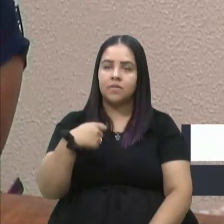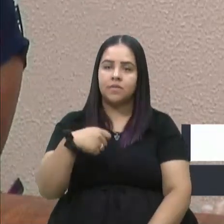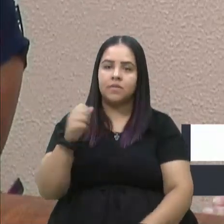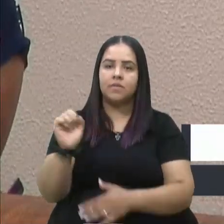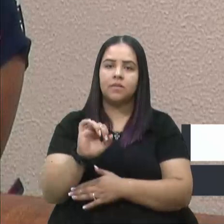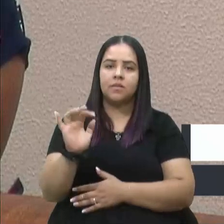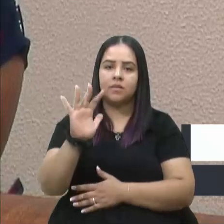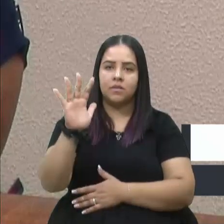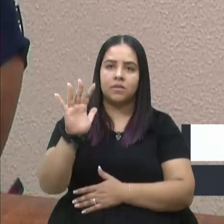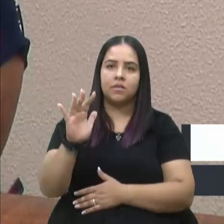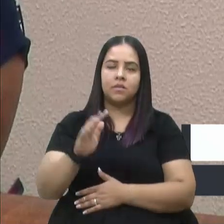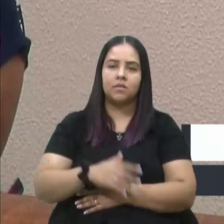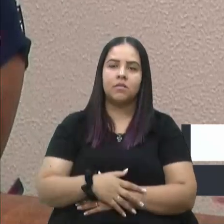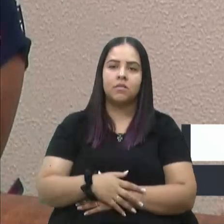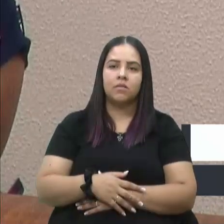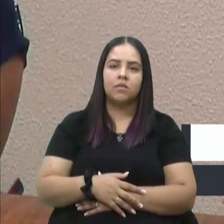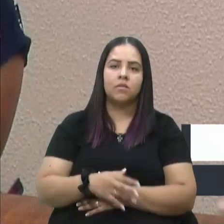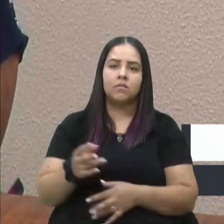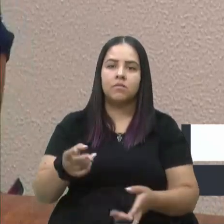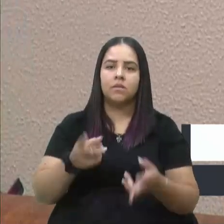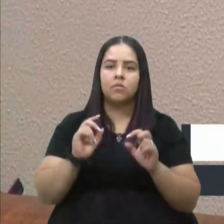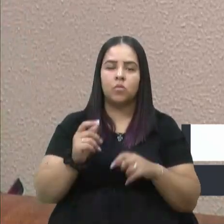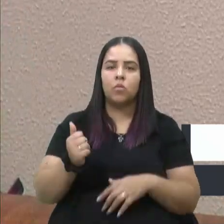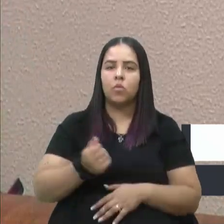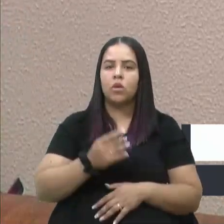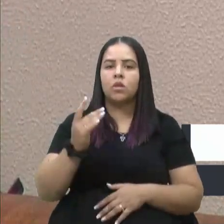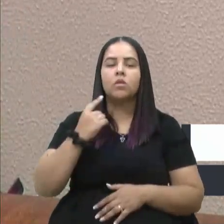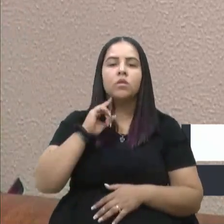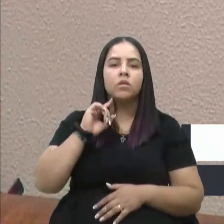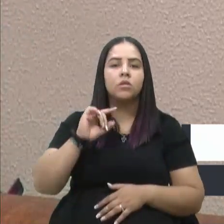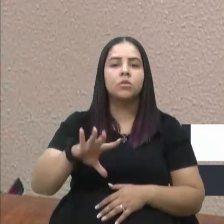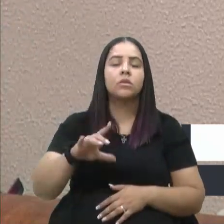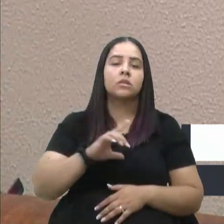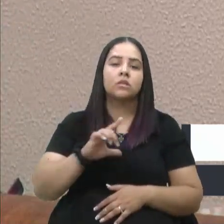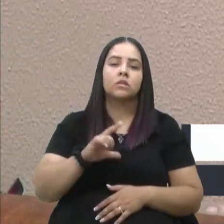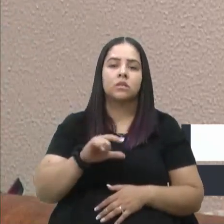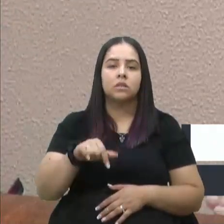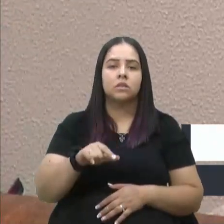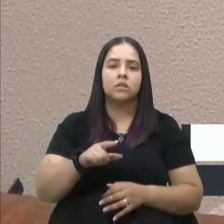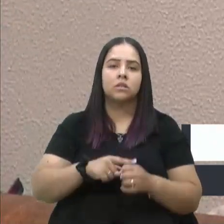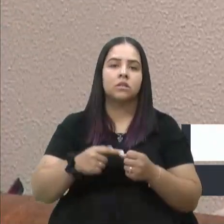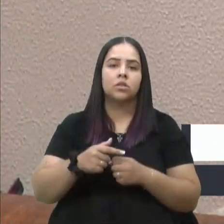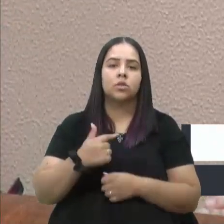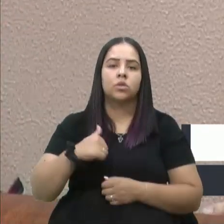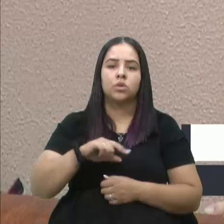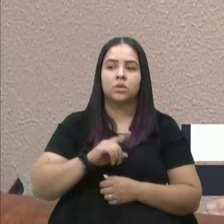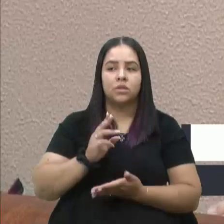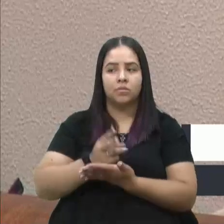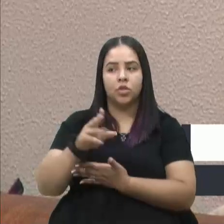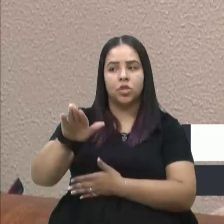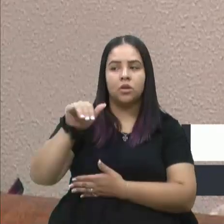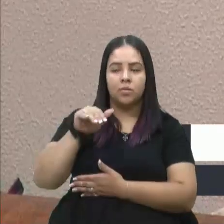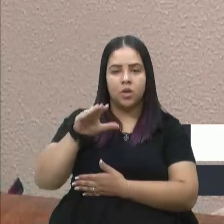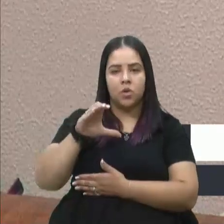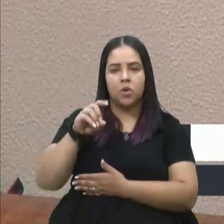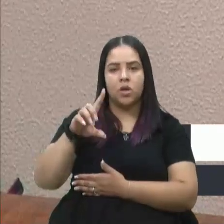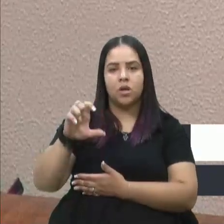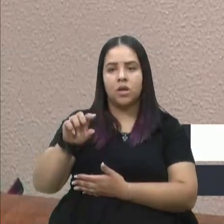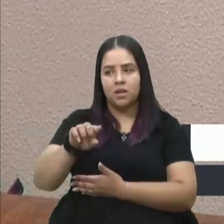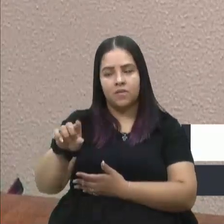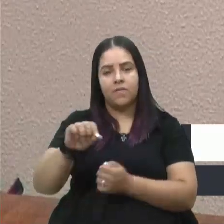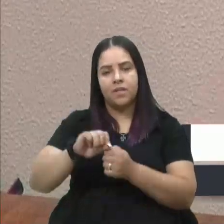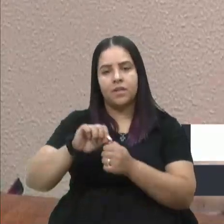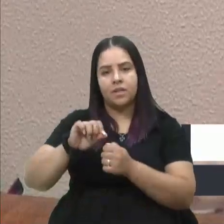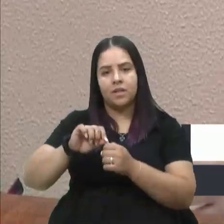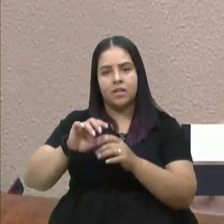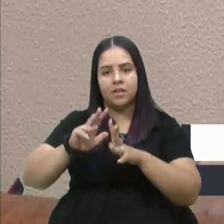Olha quantos lixões, né, existem na cidade e a gente toda vez chama a Codeca e a Codeca vai lá e faz a limpeza